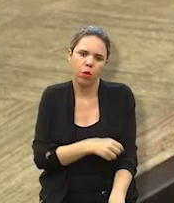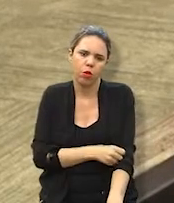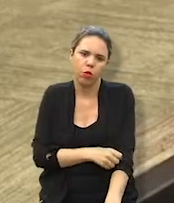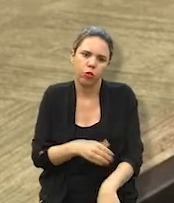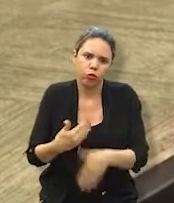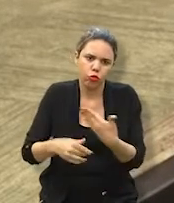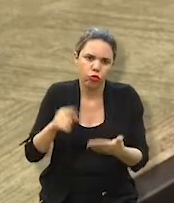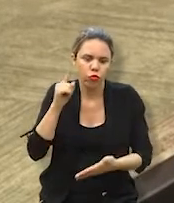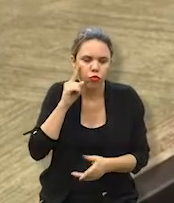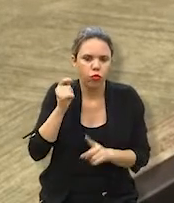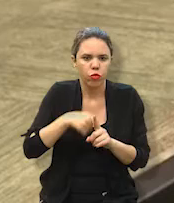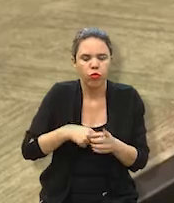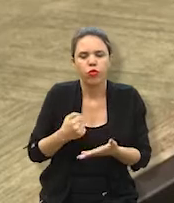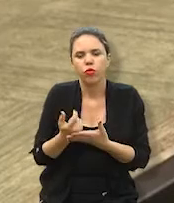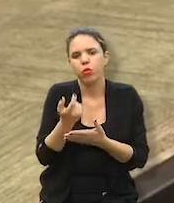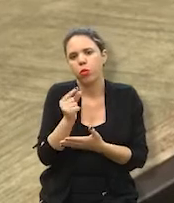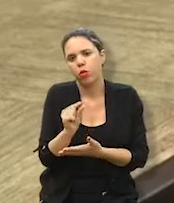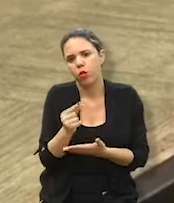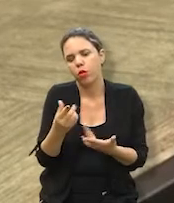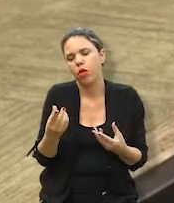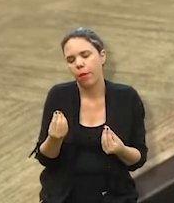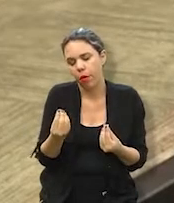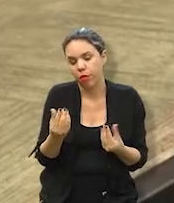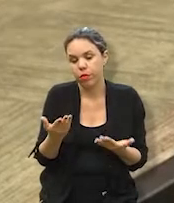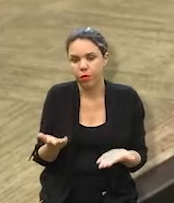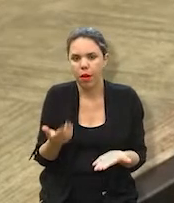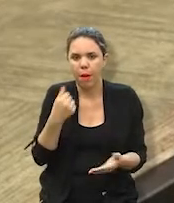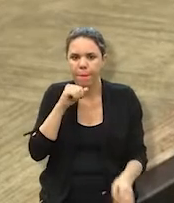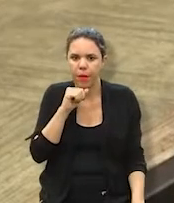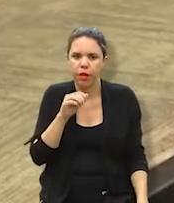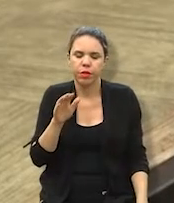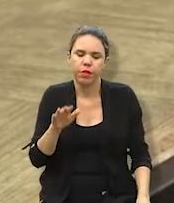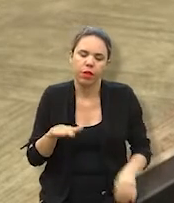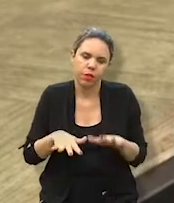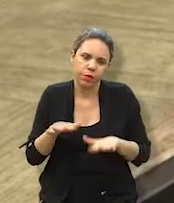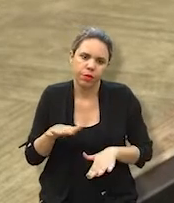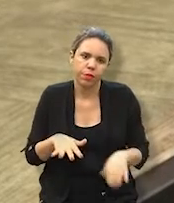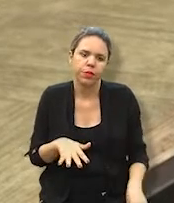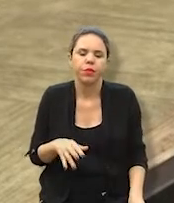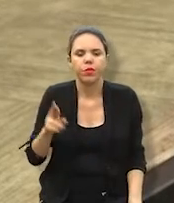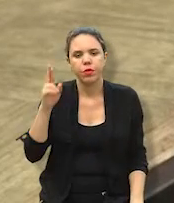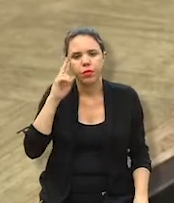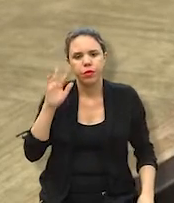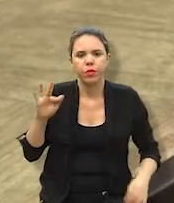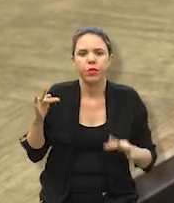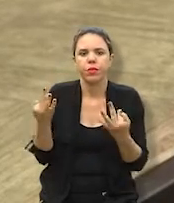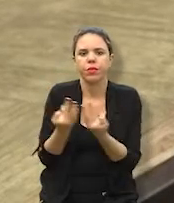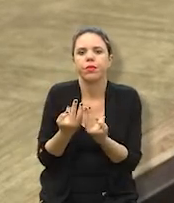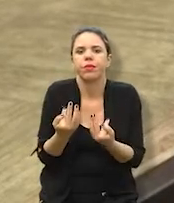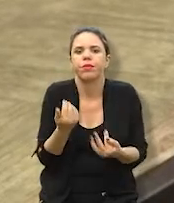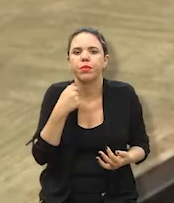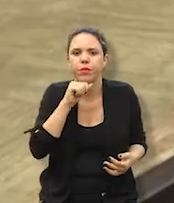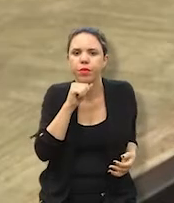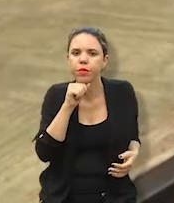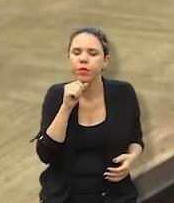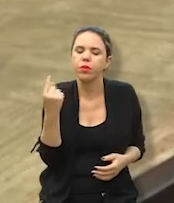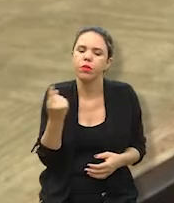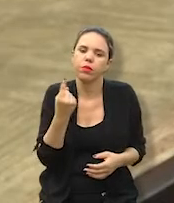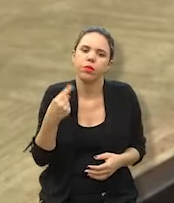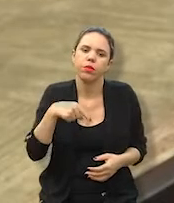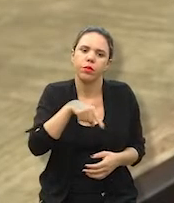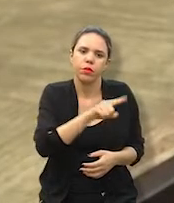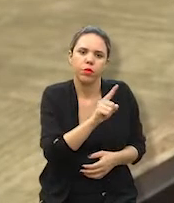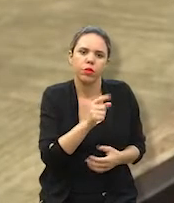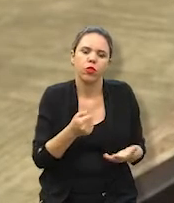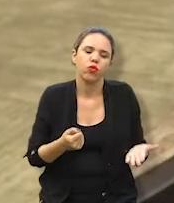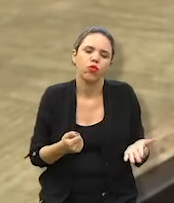muita coisa, mas no dia a dia, no mês, ajuda bastante, porque a mãe, né, geralmente a chefe de família, a mãe solo,